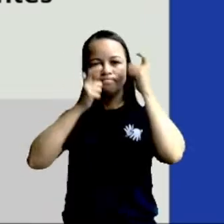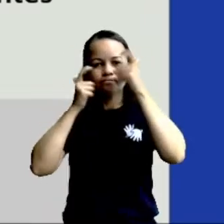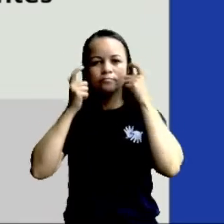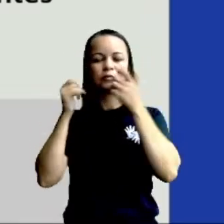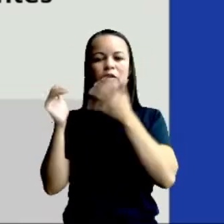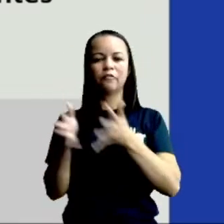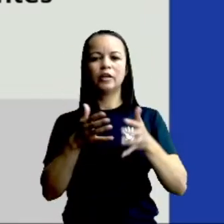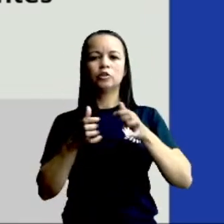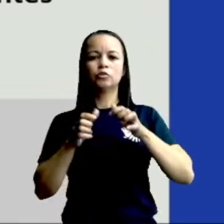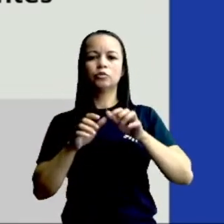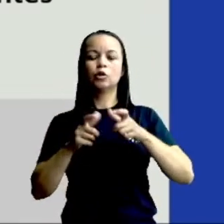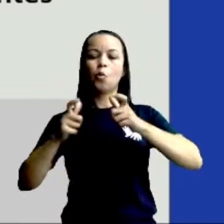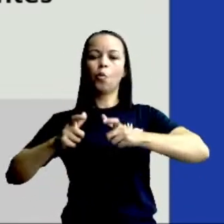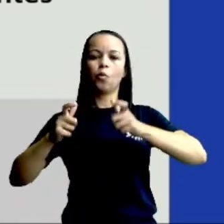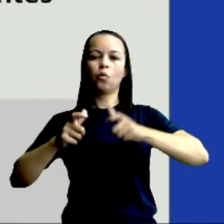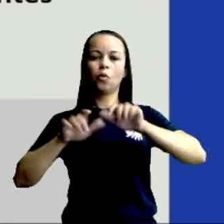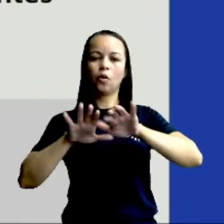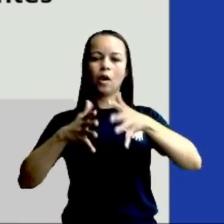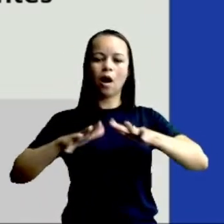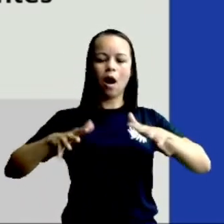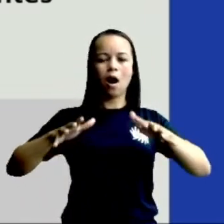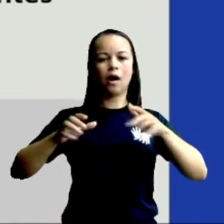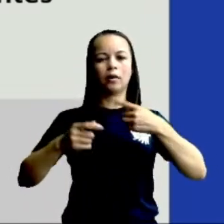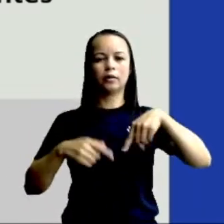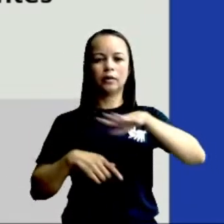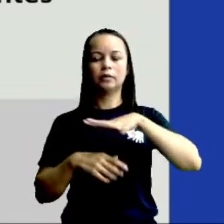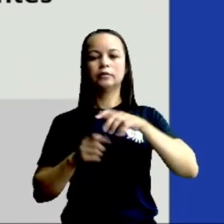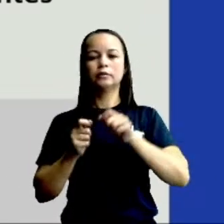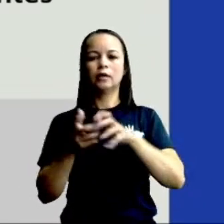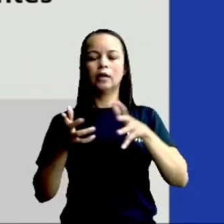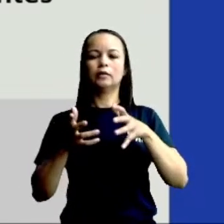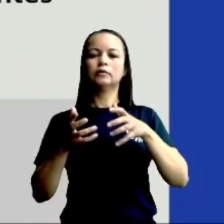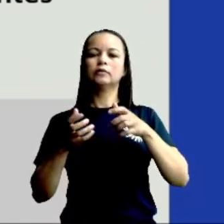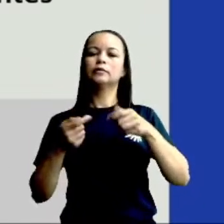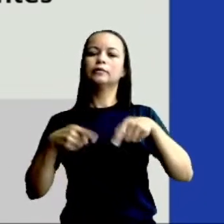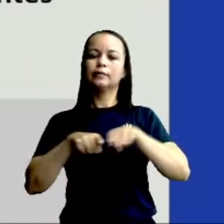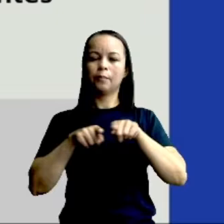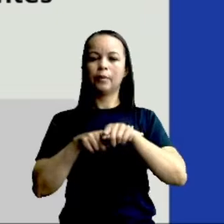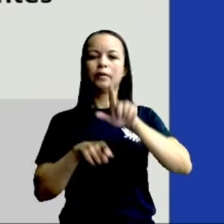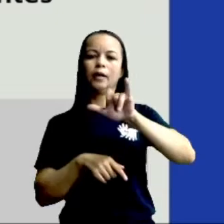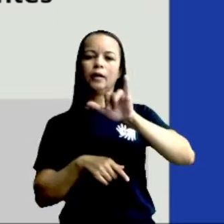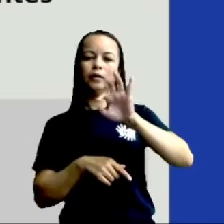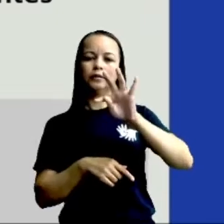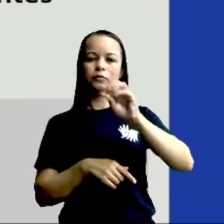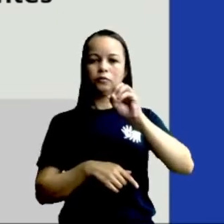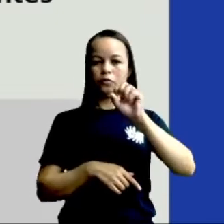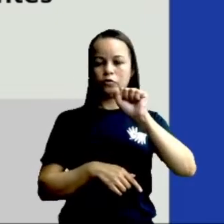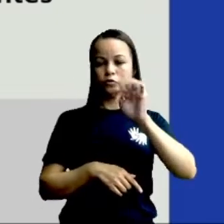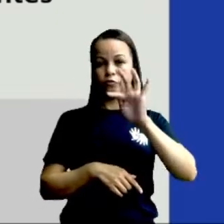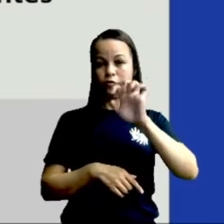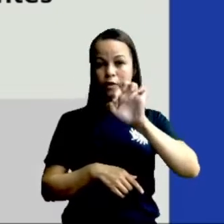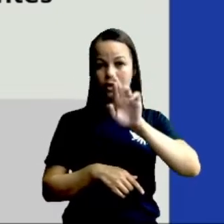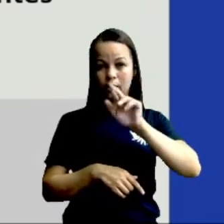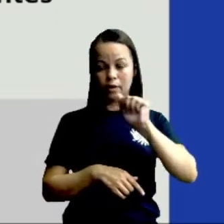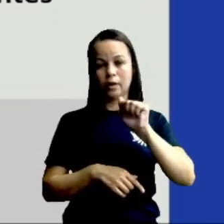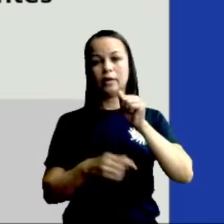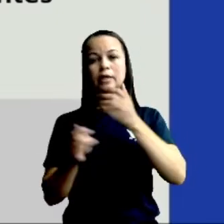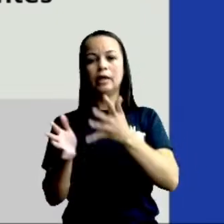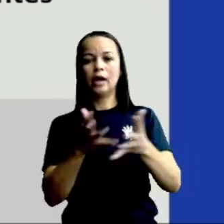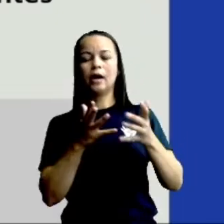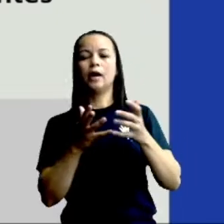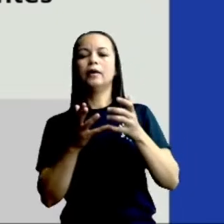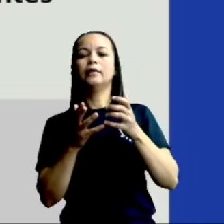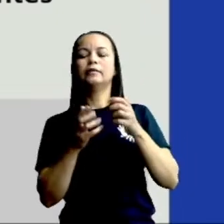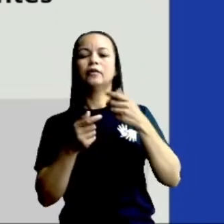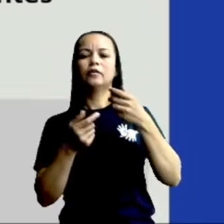ambientes aquáticos também recebem contaminantes liberados na atmosfera e na litosfera. Vê só, a poluição da água ela vem de todos os